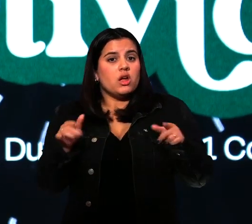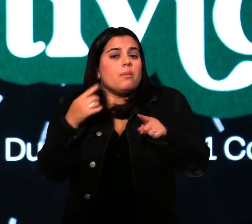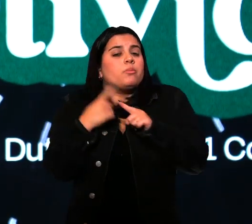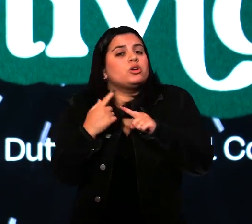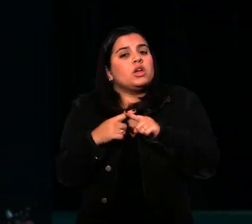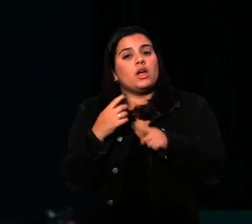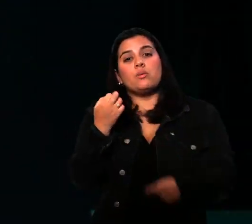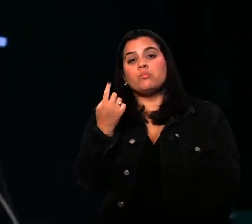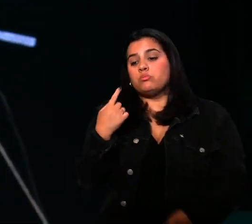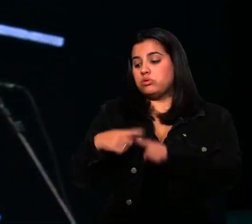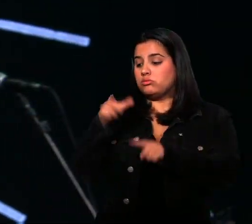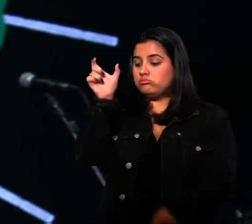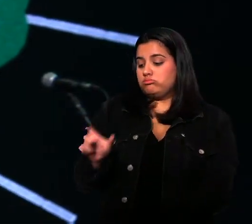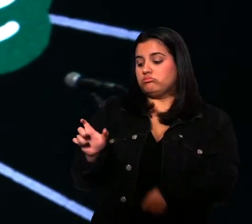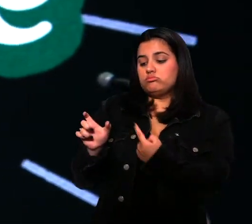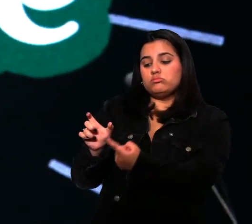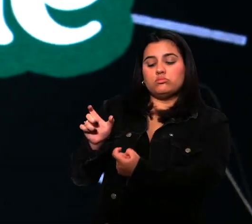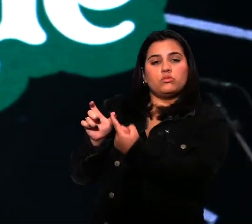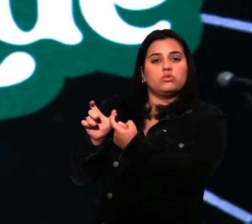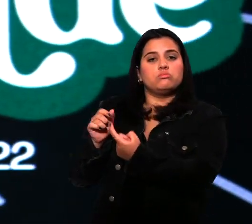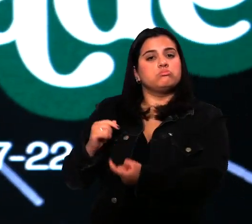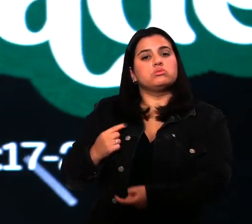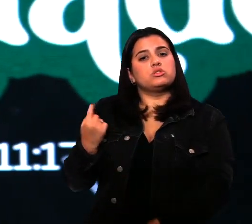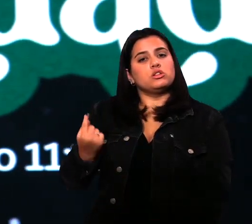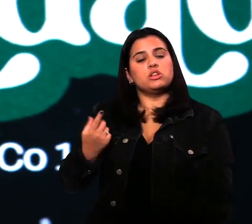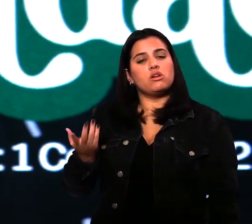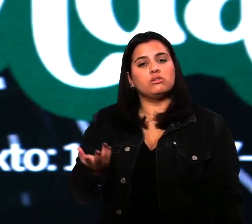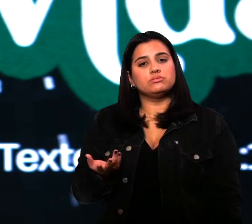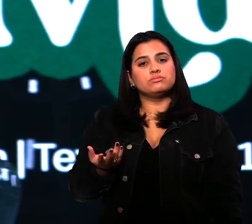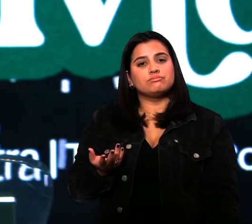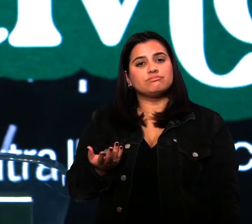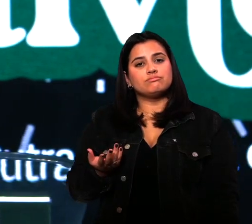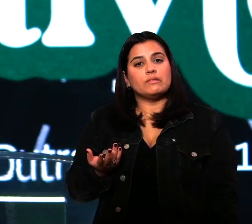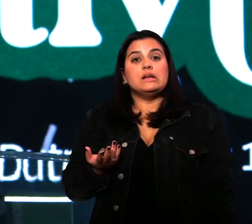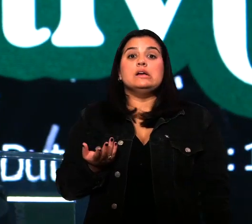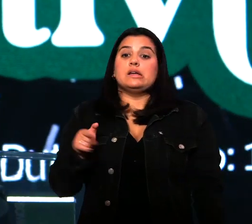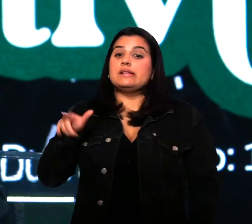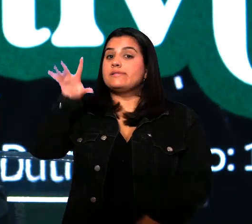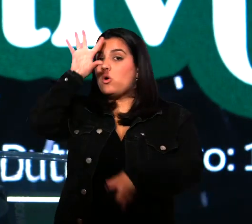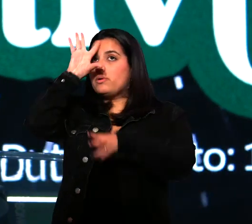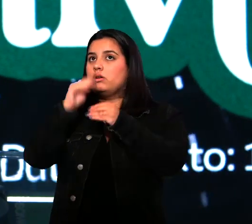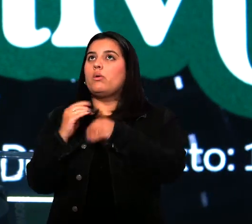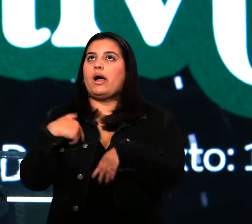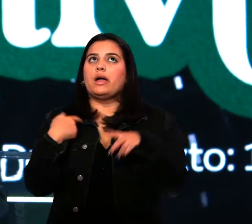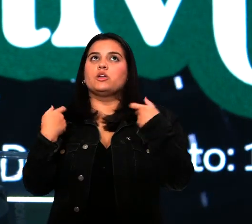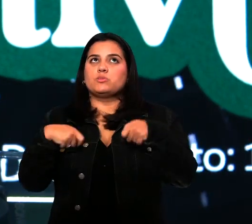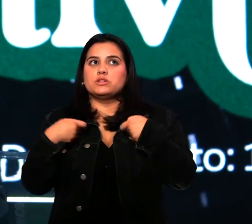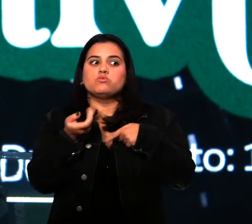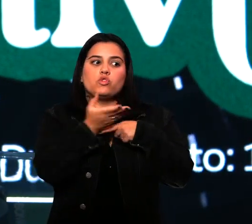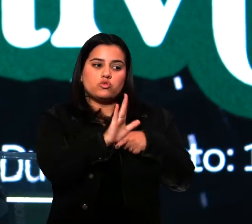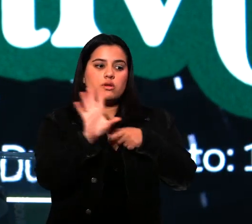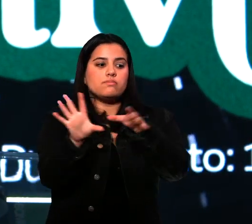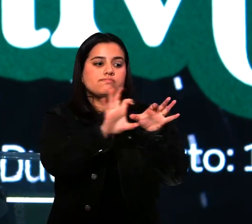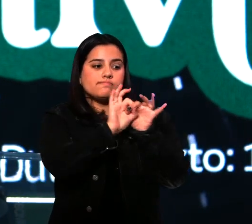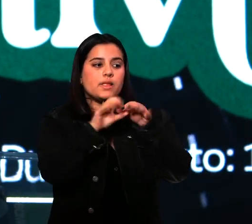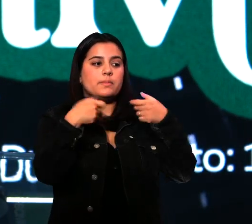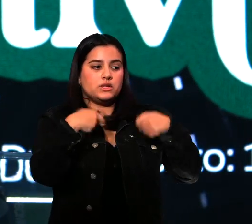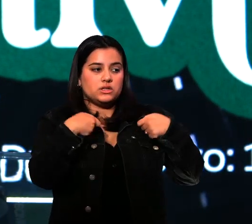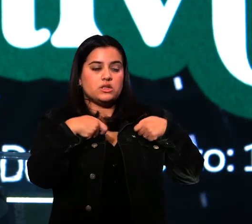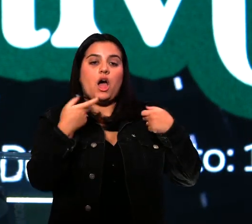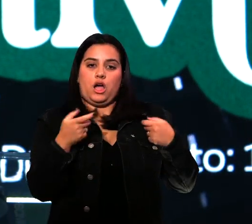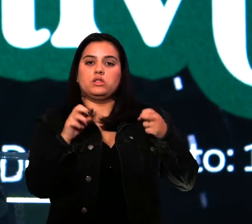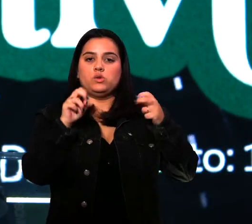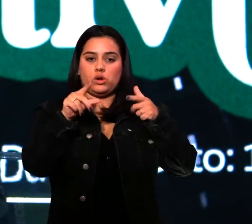ele entendeu que ele precisava fazer menos pontos para jogar todo mundo junto, o time começou a ganhar tudo o que jogava. Existe muita